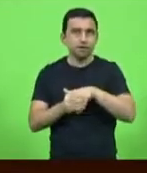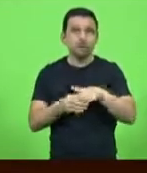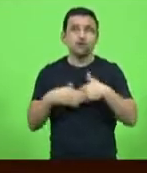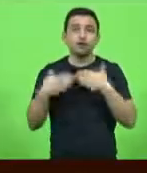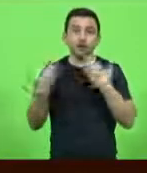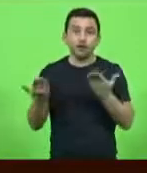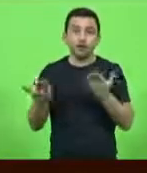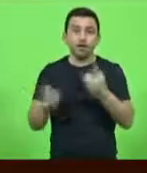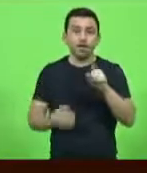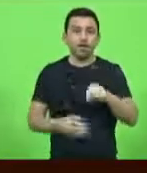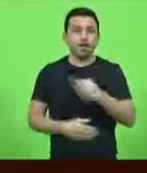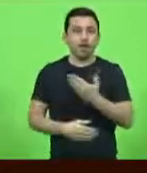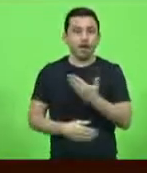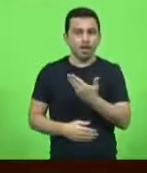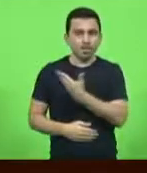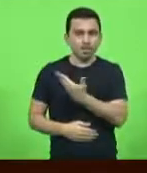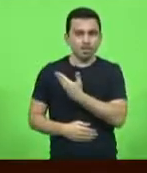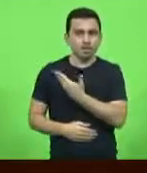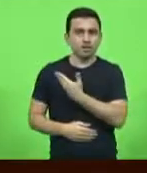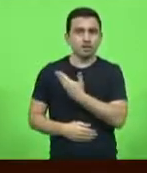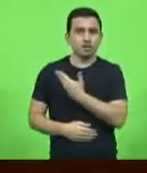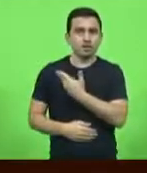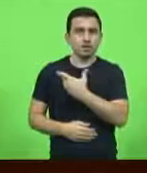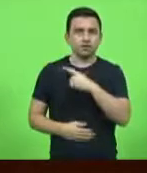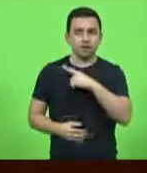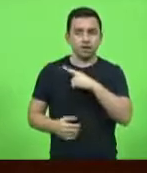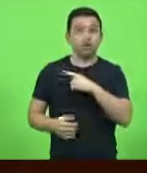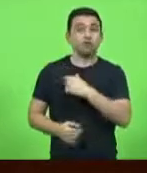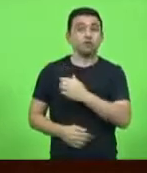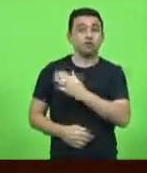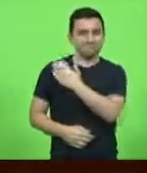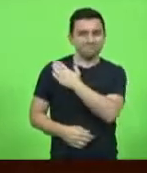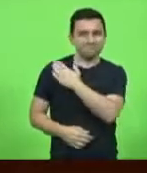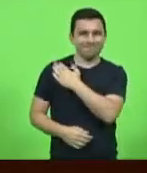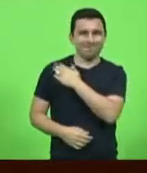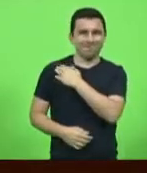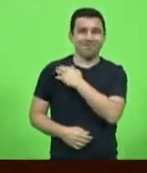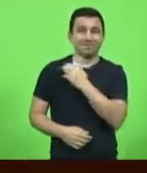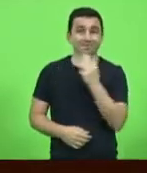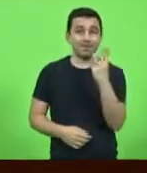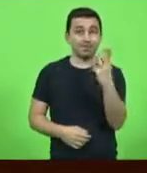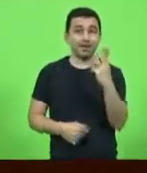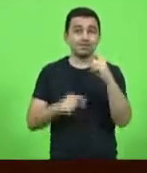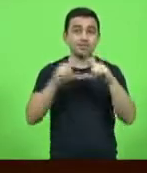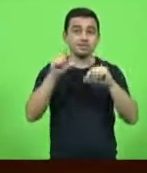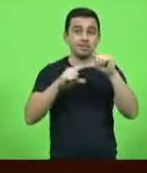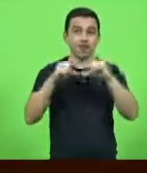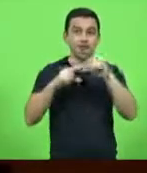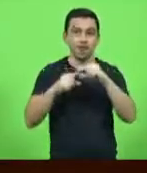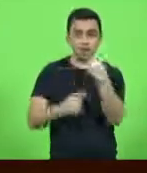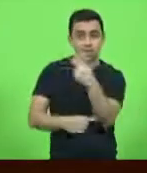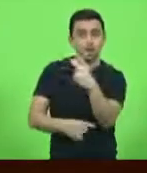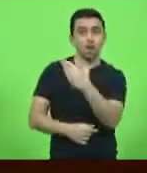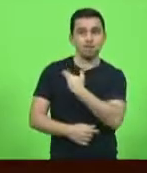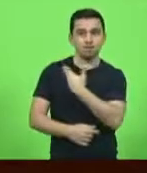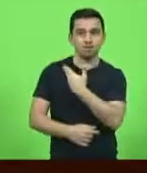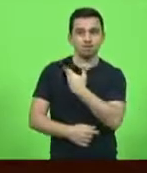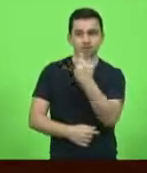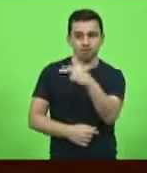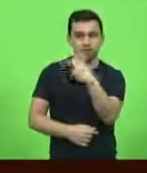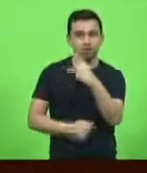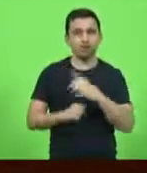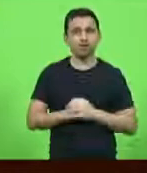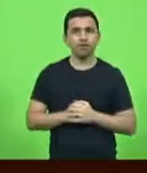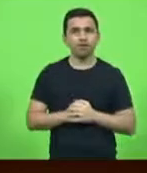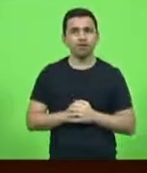di colegas três estrelas seu e eu acho que é só